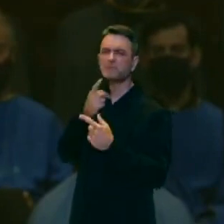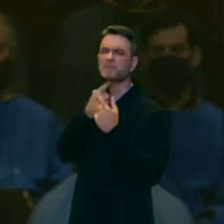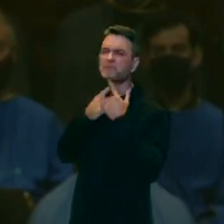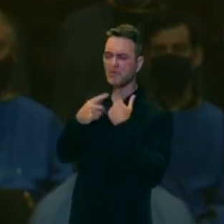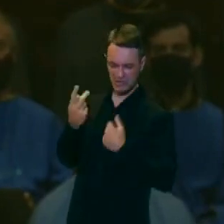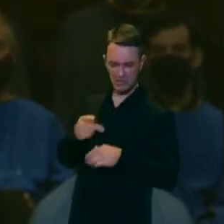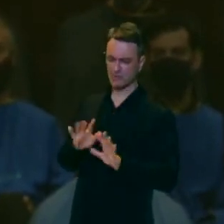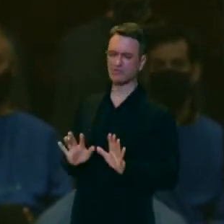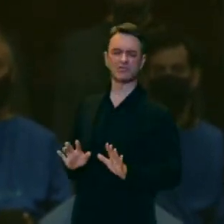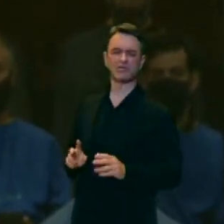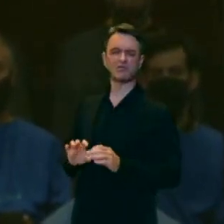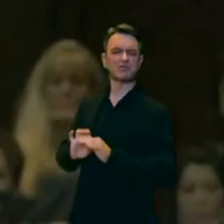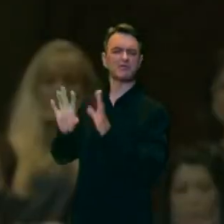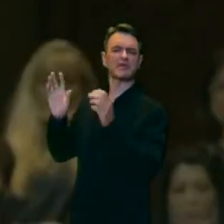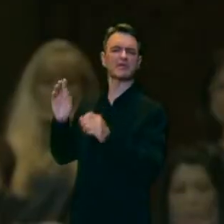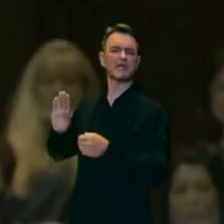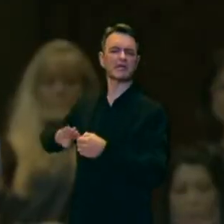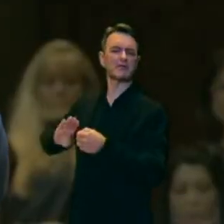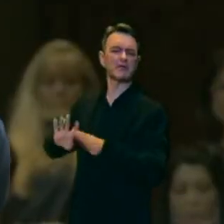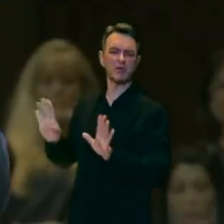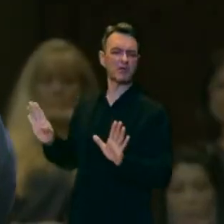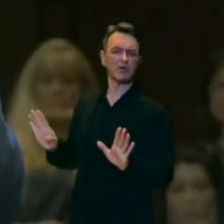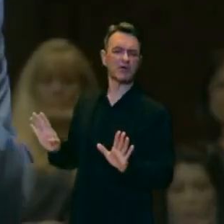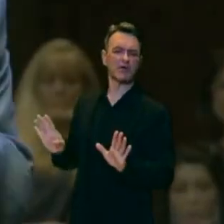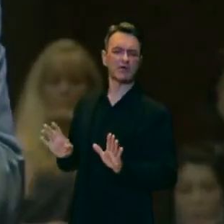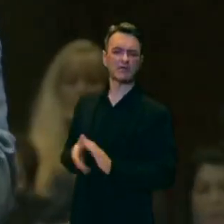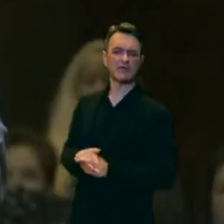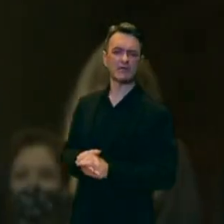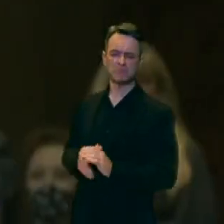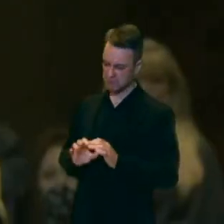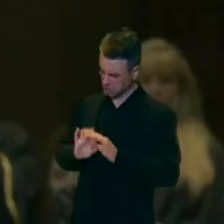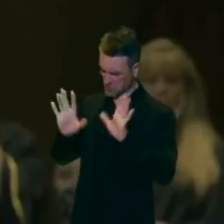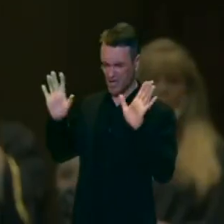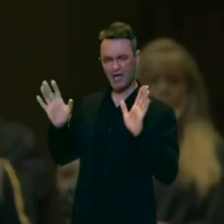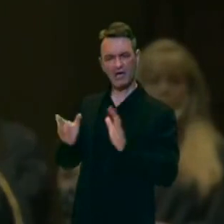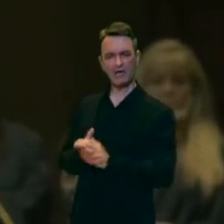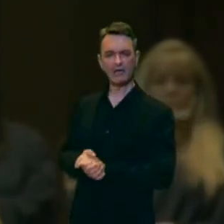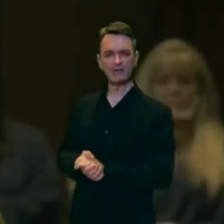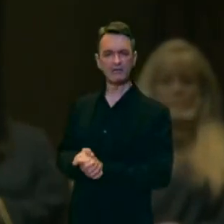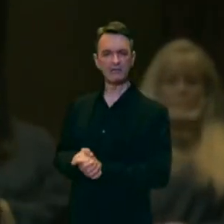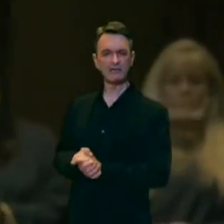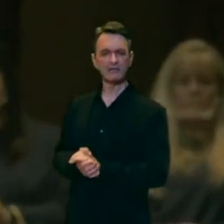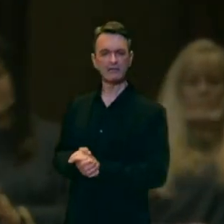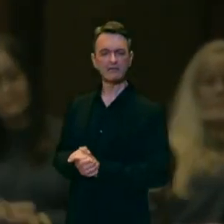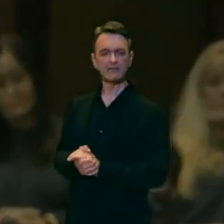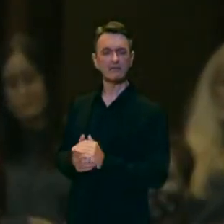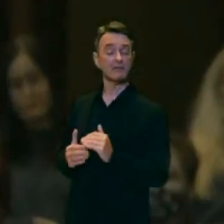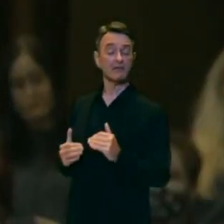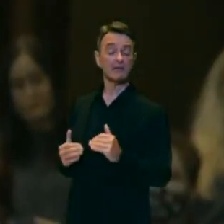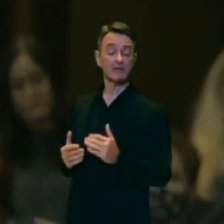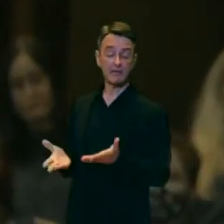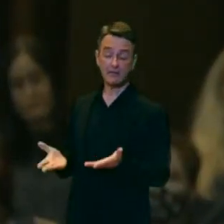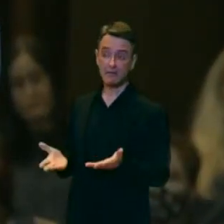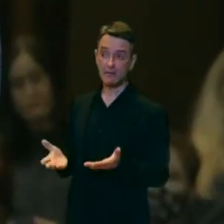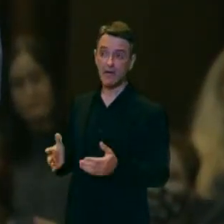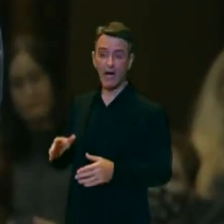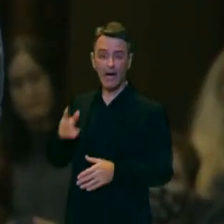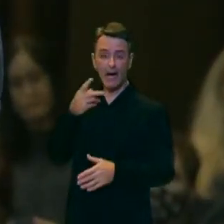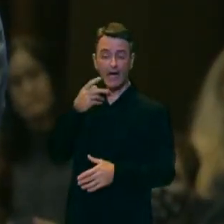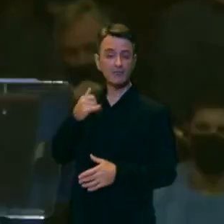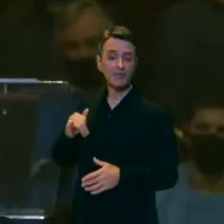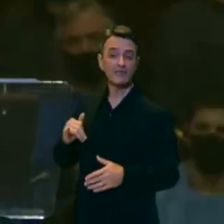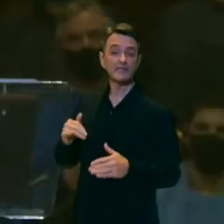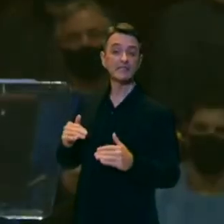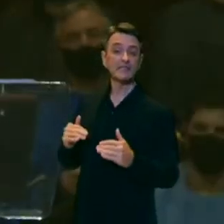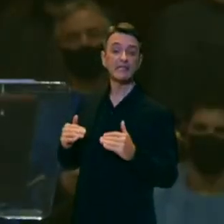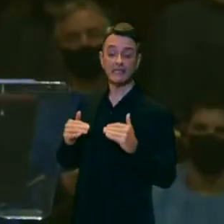da Babilônia. E as profecias todas que eles traziam era coerente com aquilo que estava no